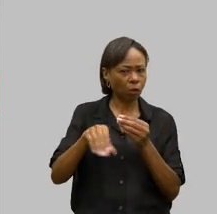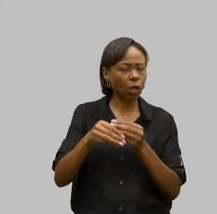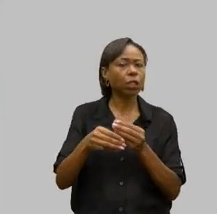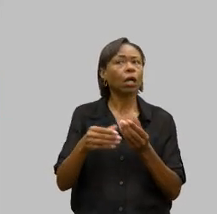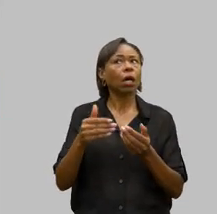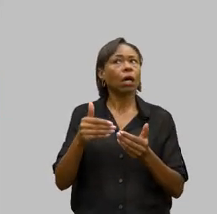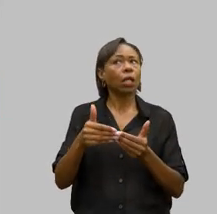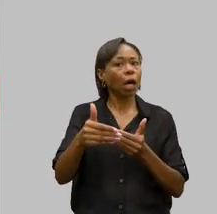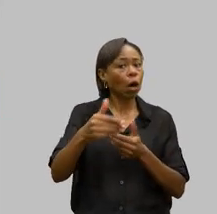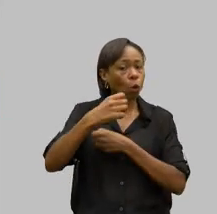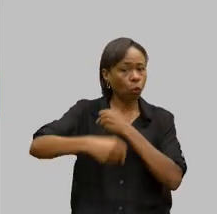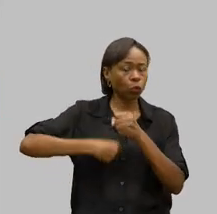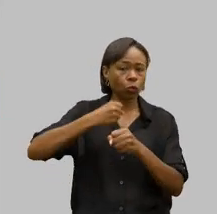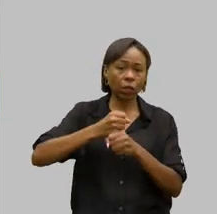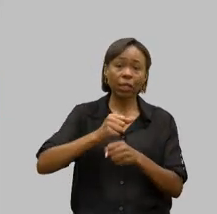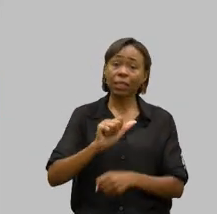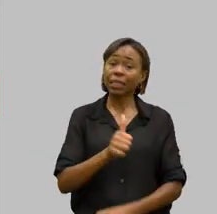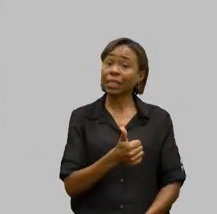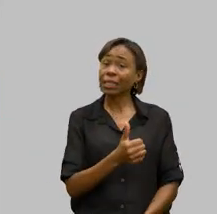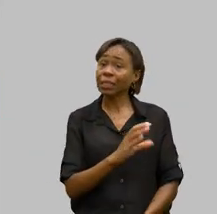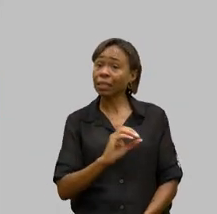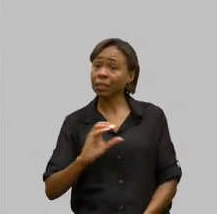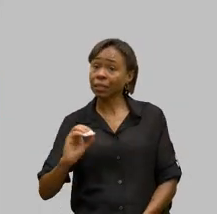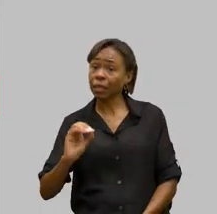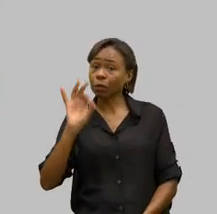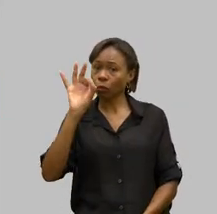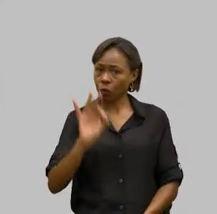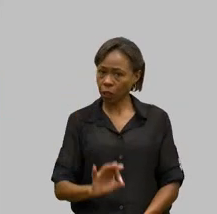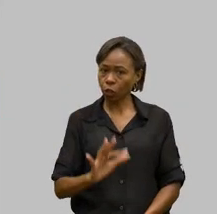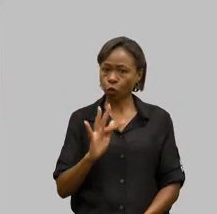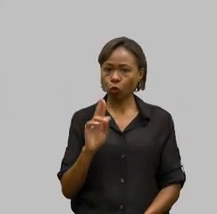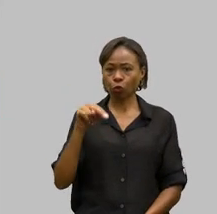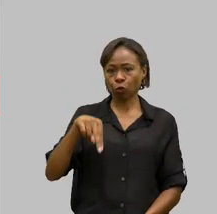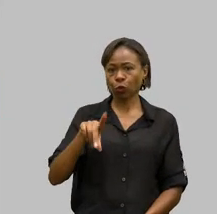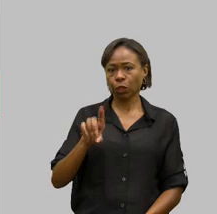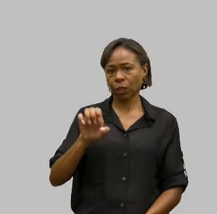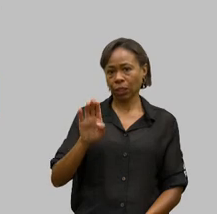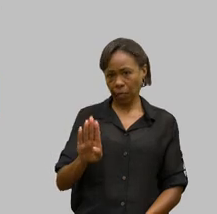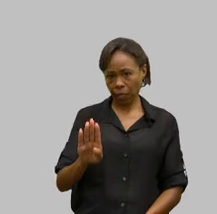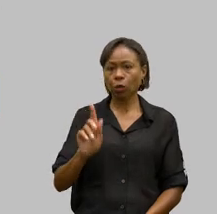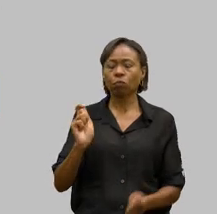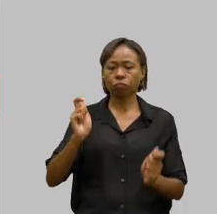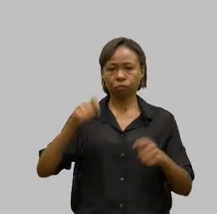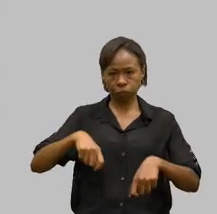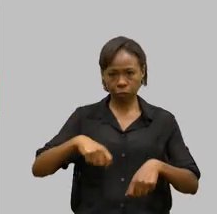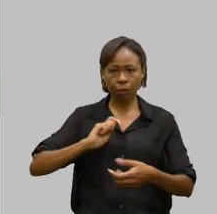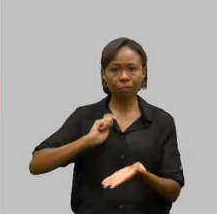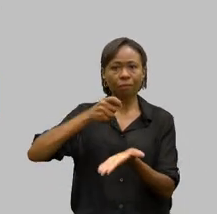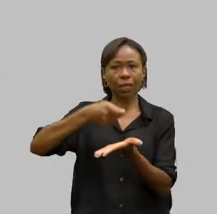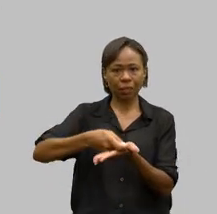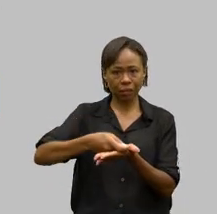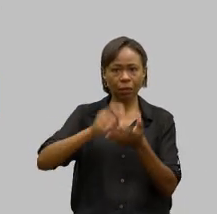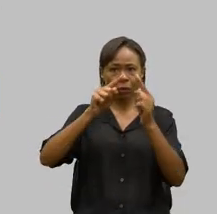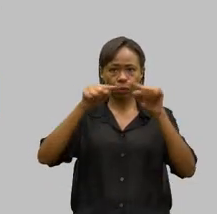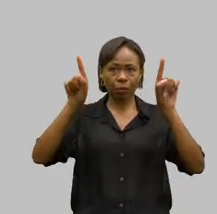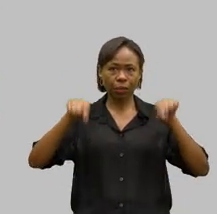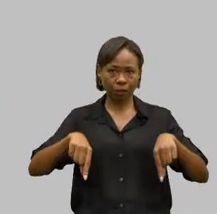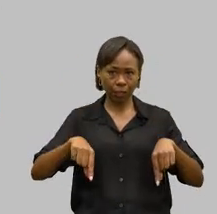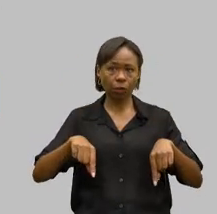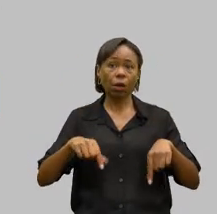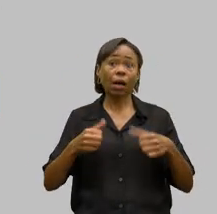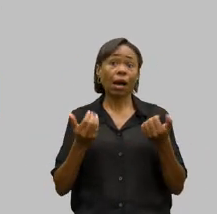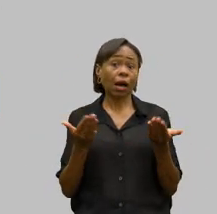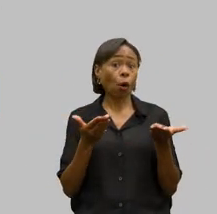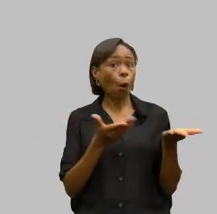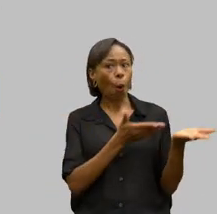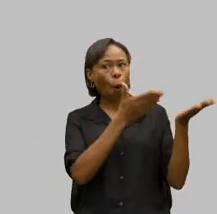próximo ano, 100% ou mais de 100% do Fundeb será utilizado com a folha de pagamento. Que aí, agora eu entro em um outro